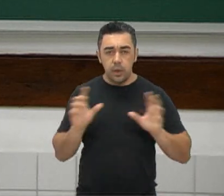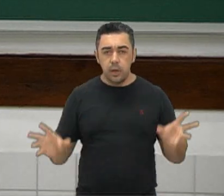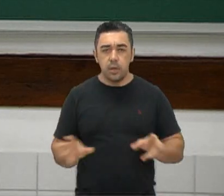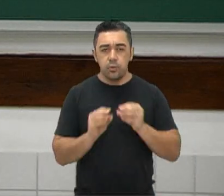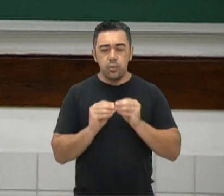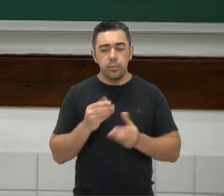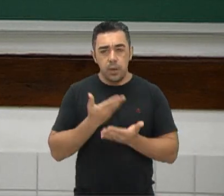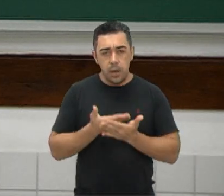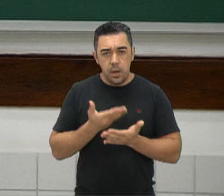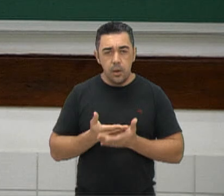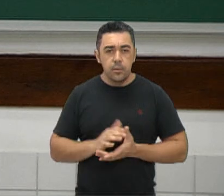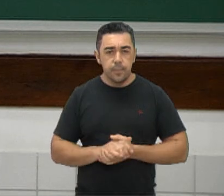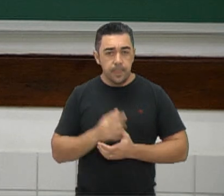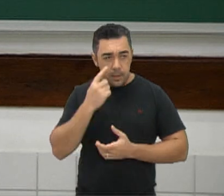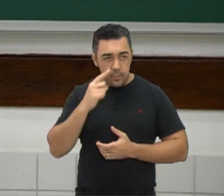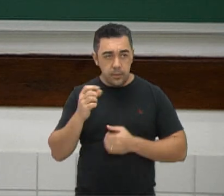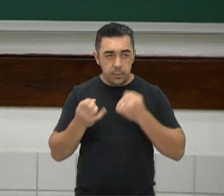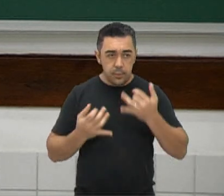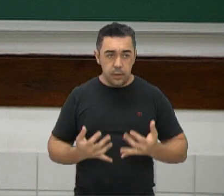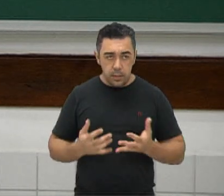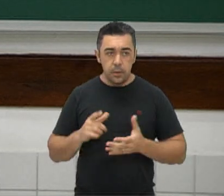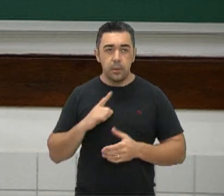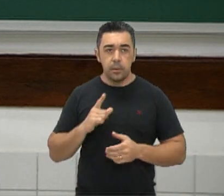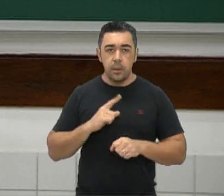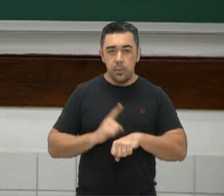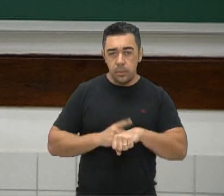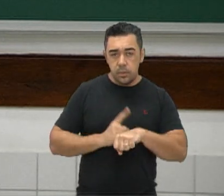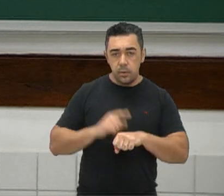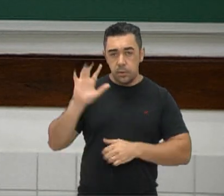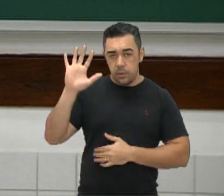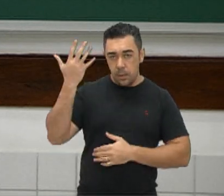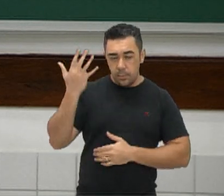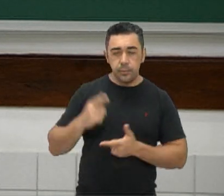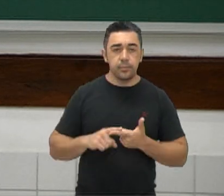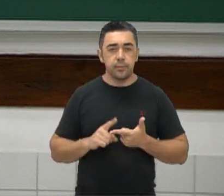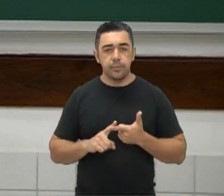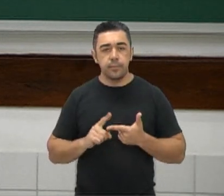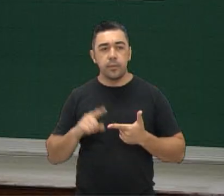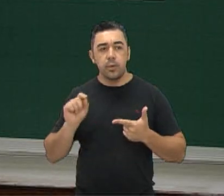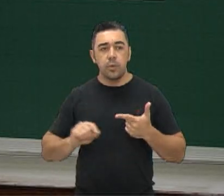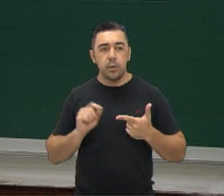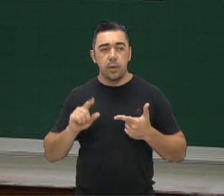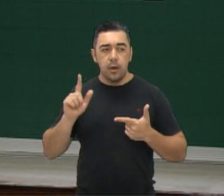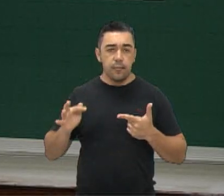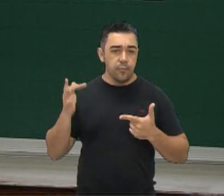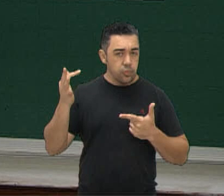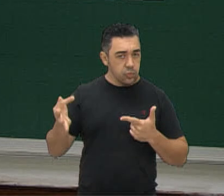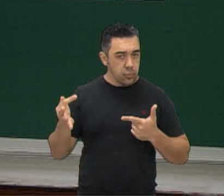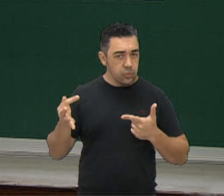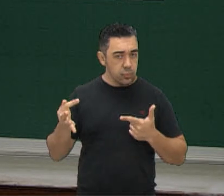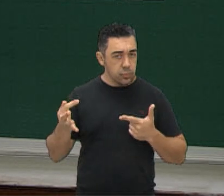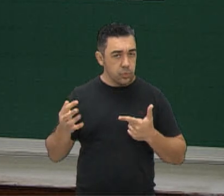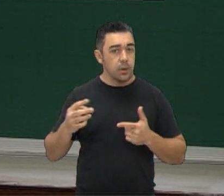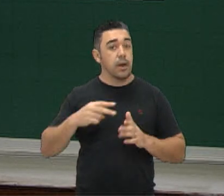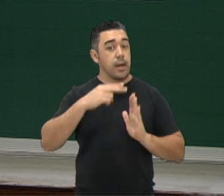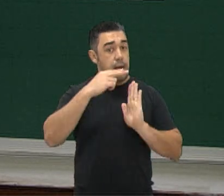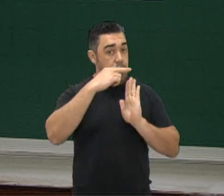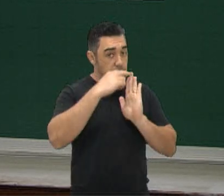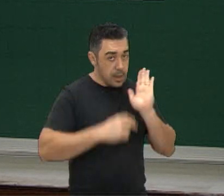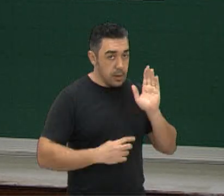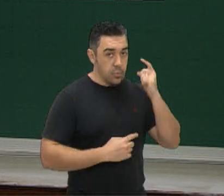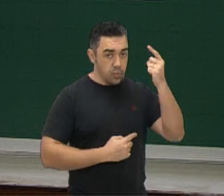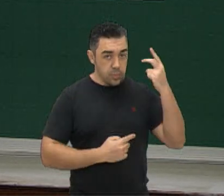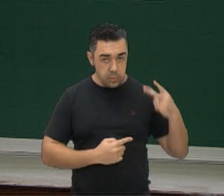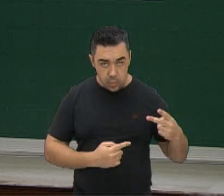nossa aula, né? Vamos falar um pouquinho sobre tempo e um pouquinho sobre expressões de futuro. Leiam